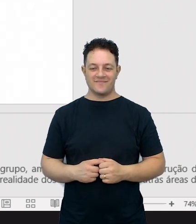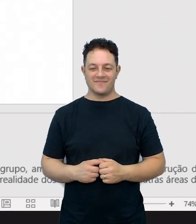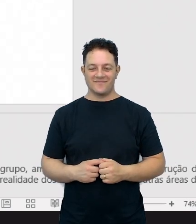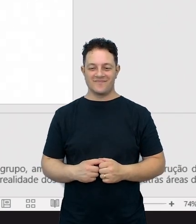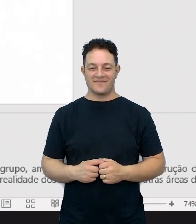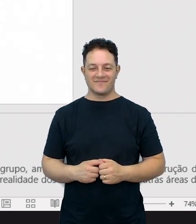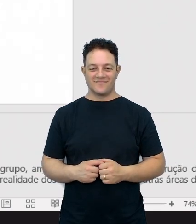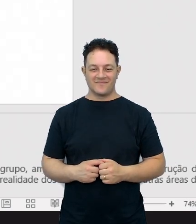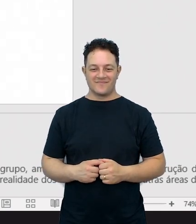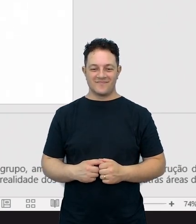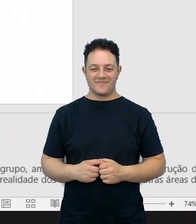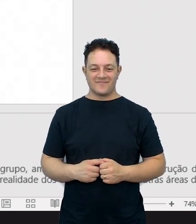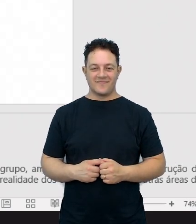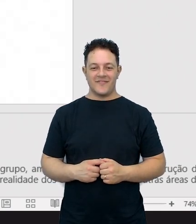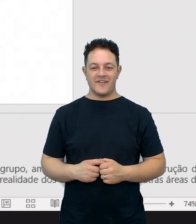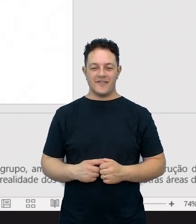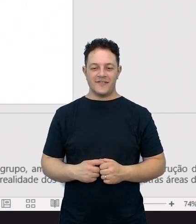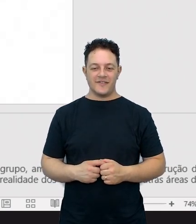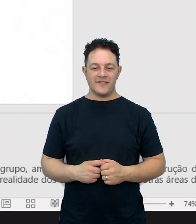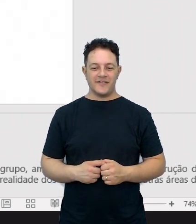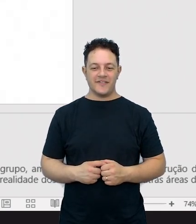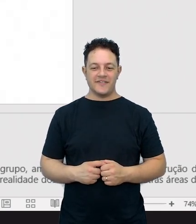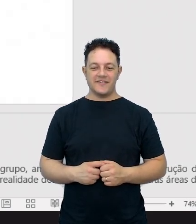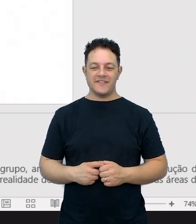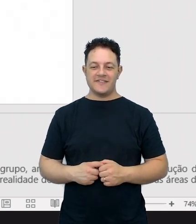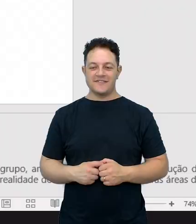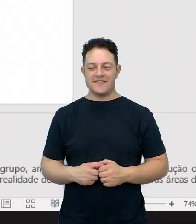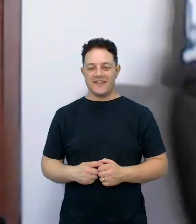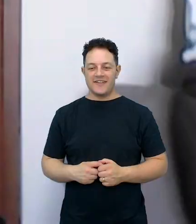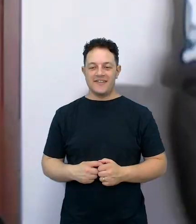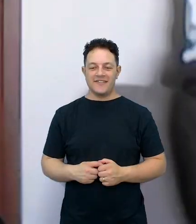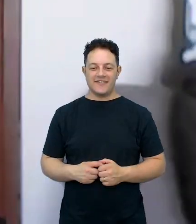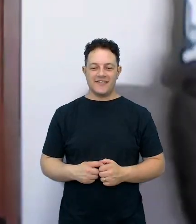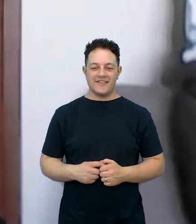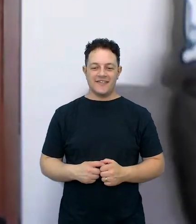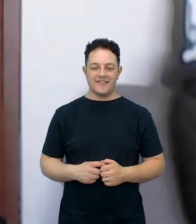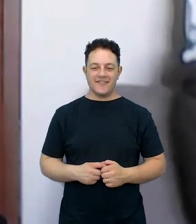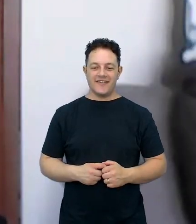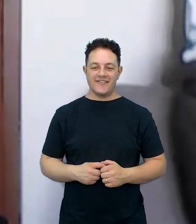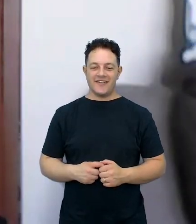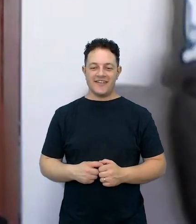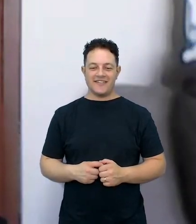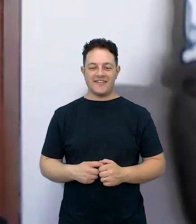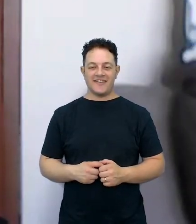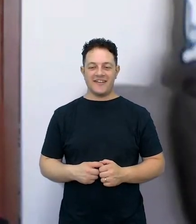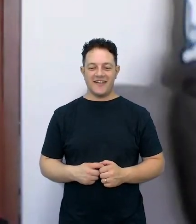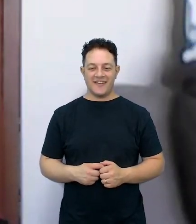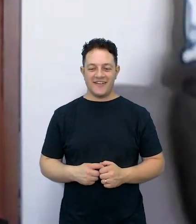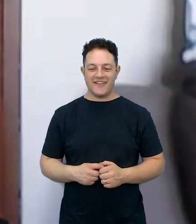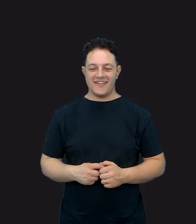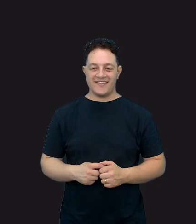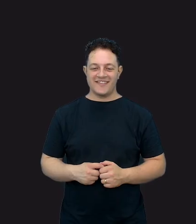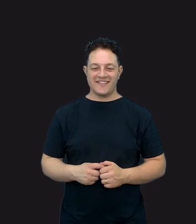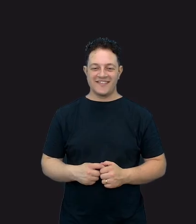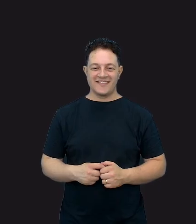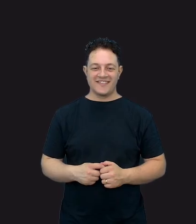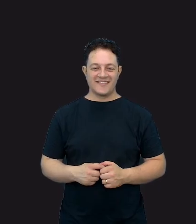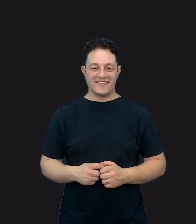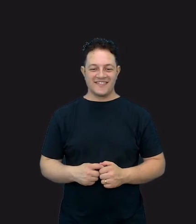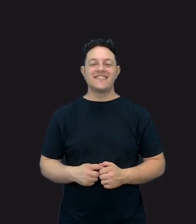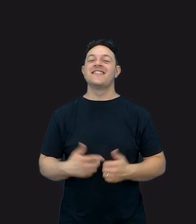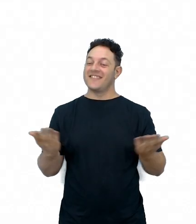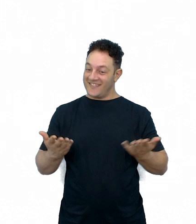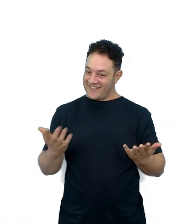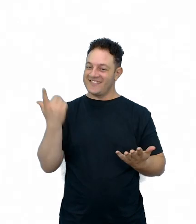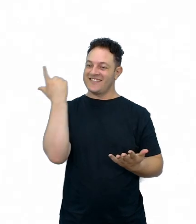Já está, será que está aparecendo já em tela cheia? Não. Vou lá de novo. Agora vai. Agora